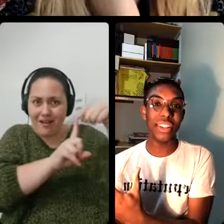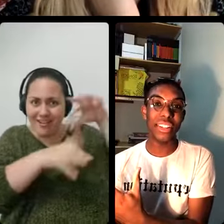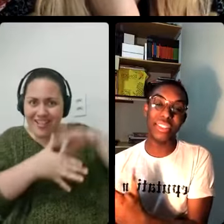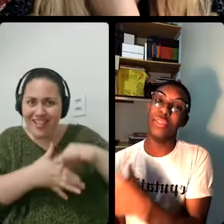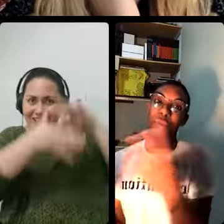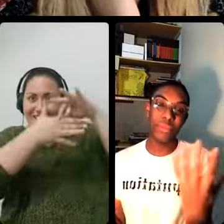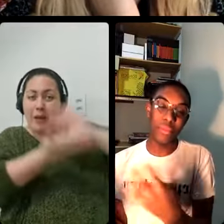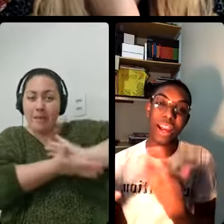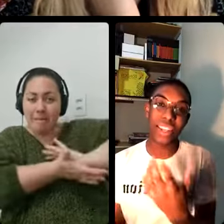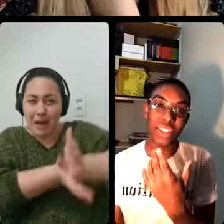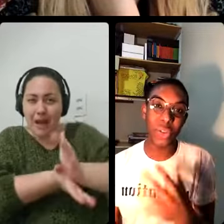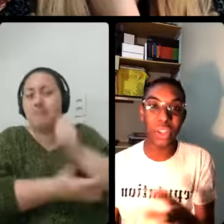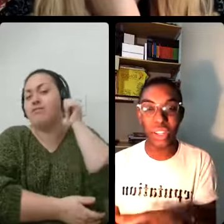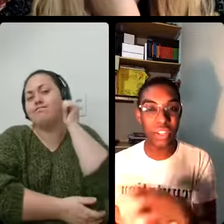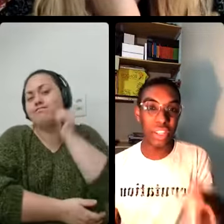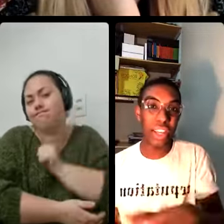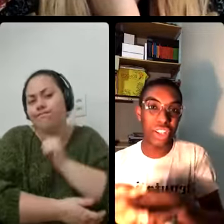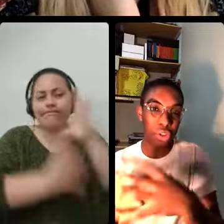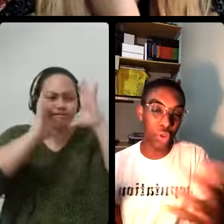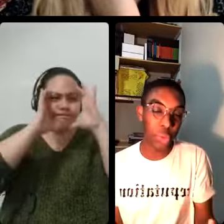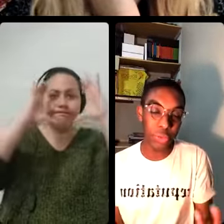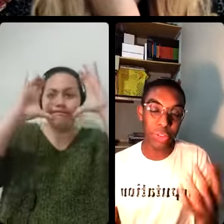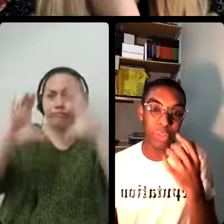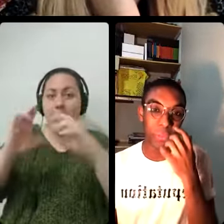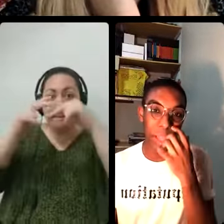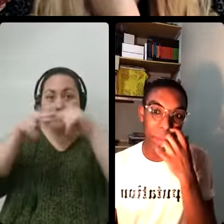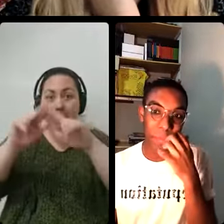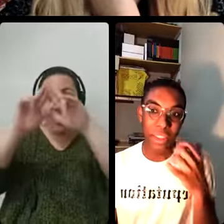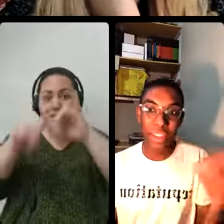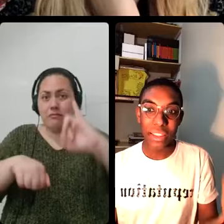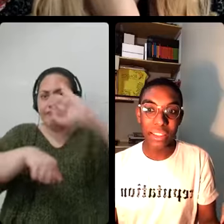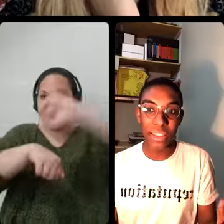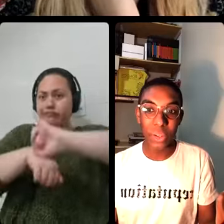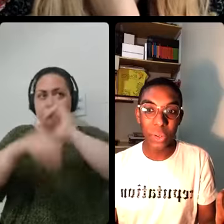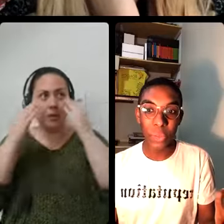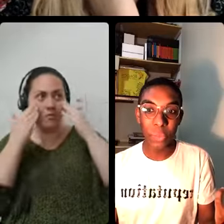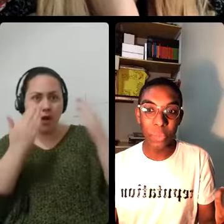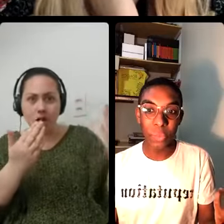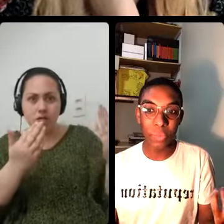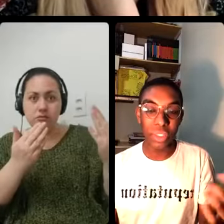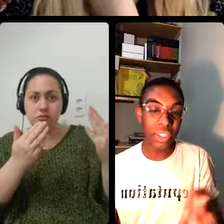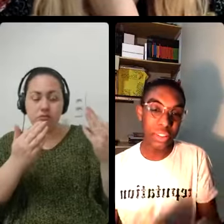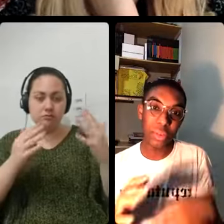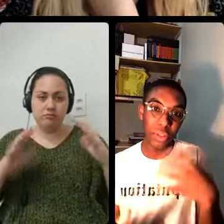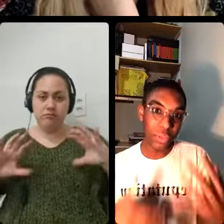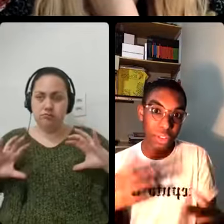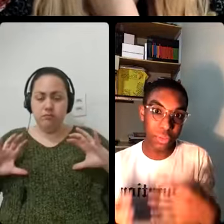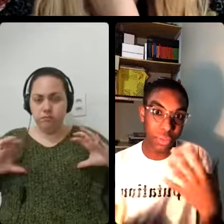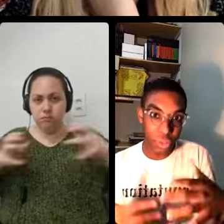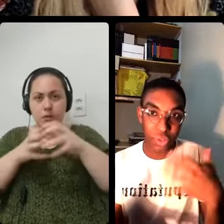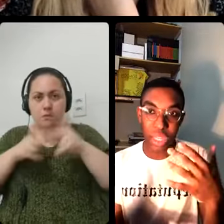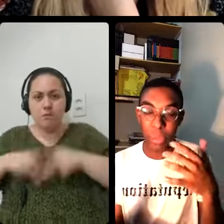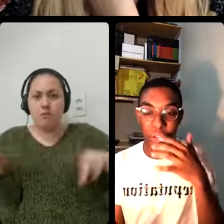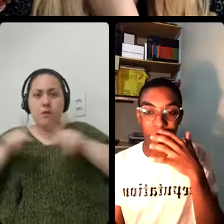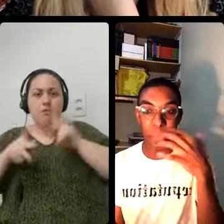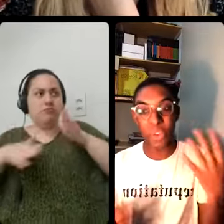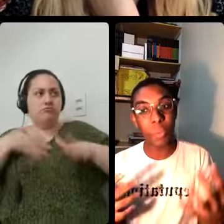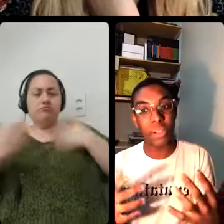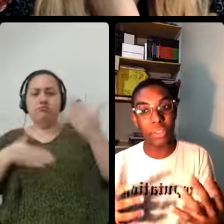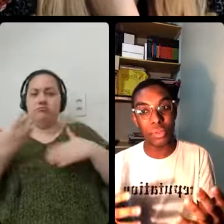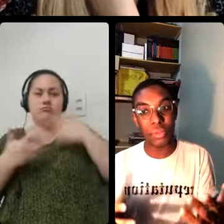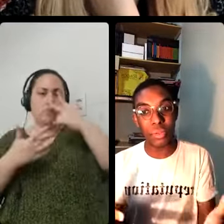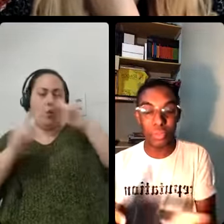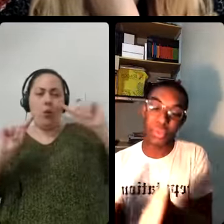realmente uma agressão que atinge todo mundo, né? Então, isso foi justamente, né,